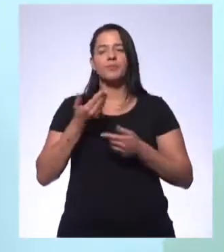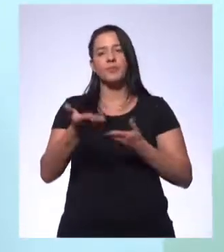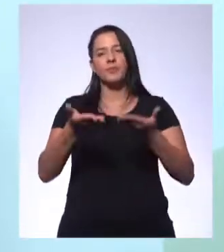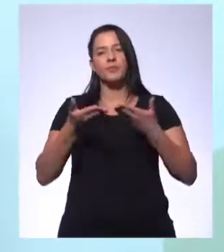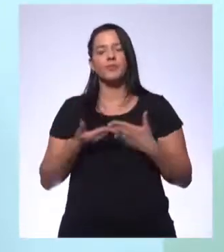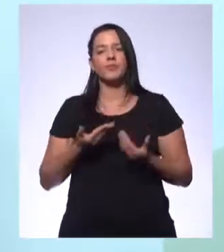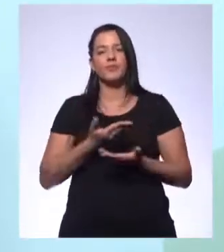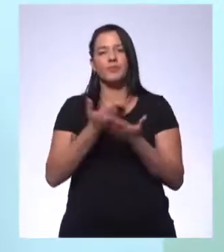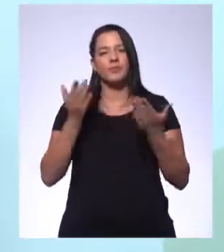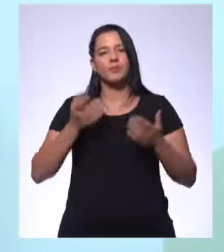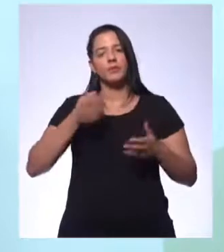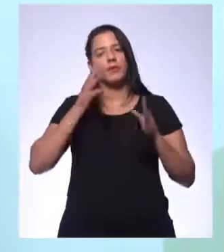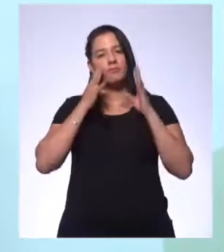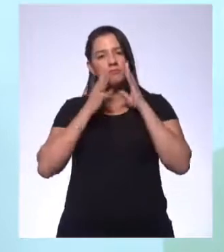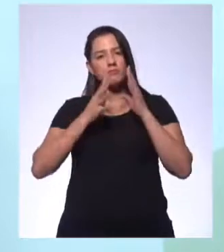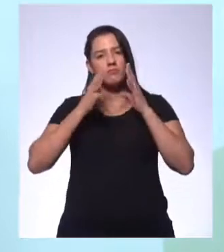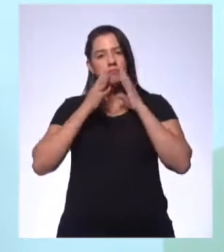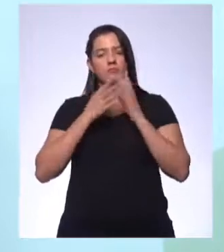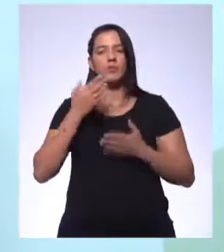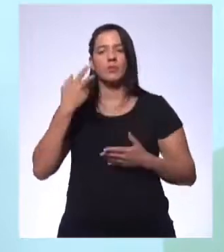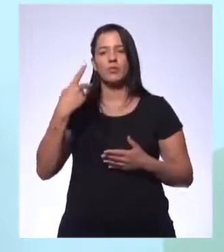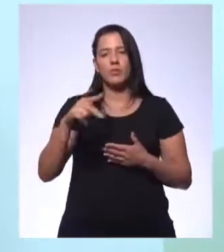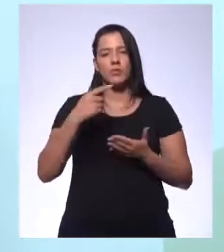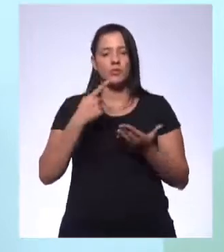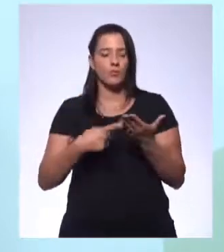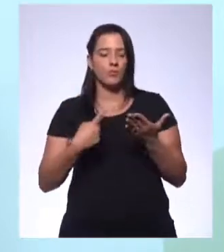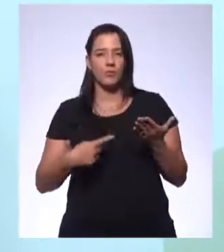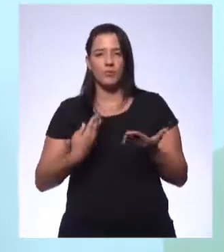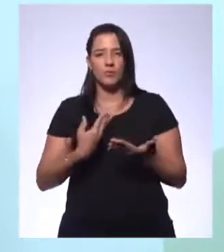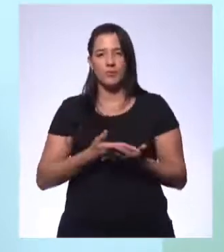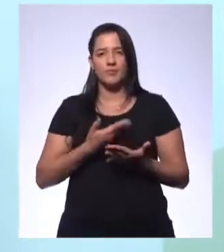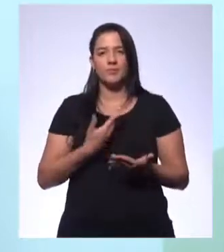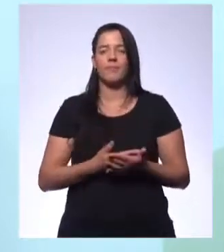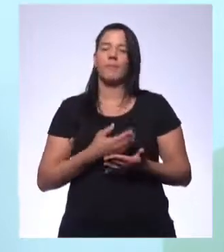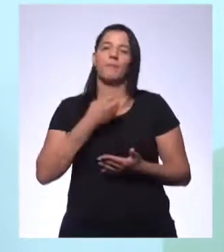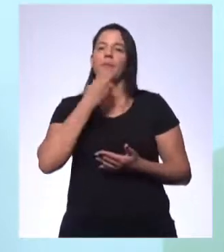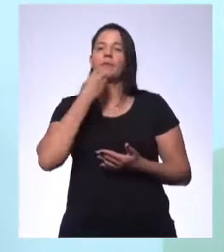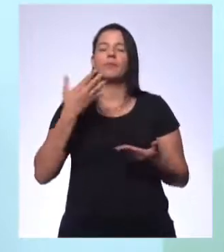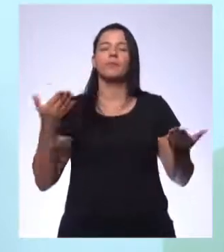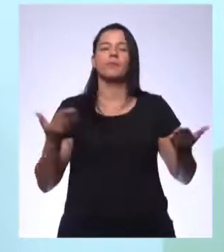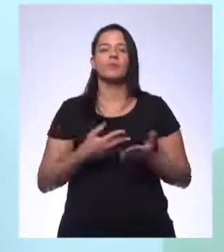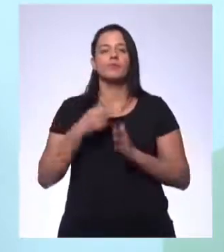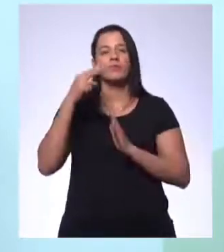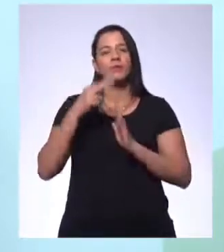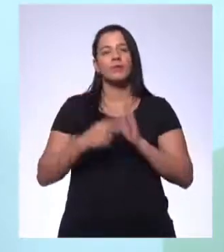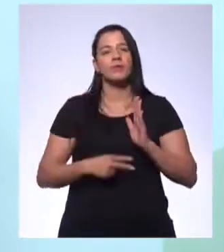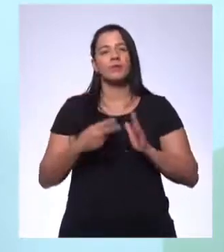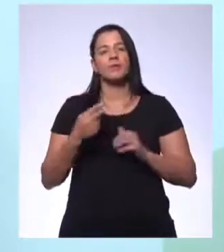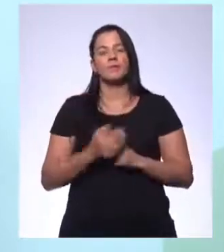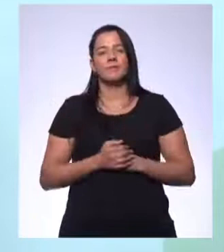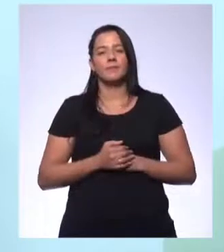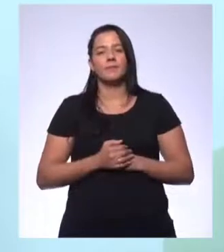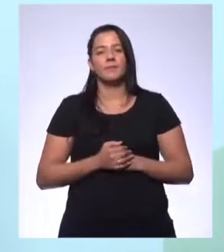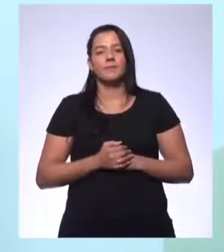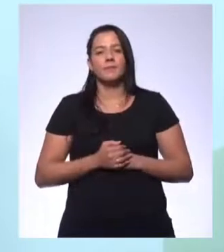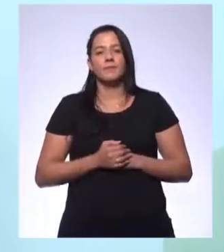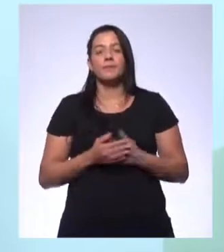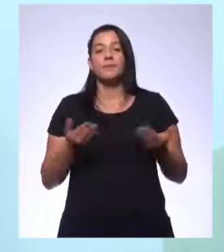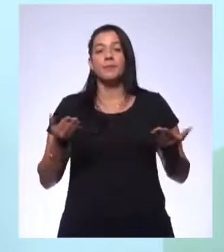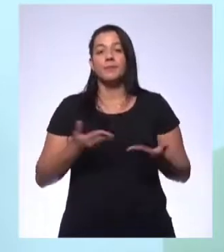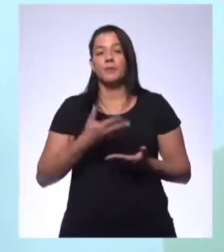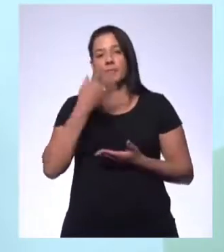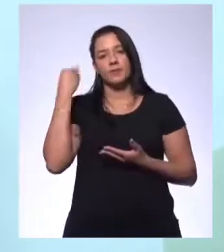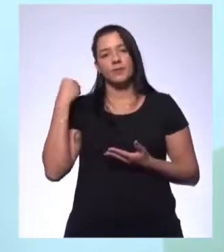vocês aí a prestarem bem atenção. Atenção, pegue o seu caderno do aluno, porque hoje a gente vai ler a resenha que está lá no caderno do aluno. Não se esqueça de